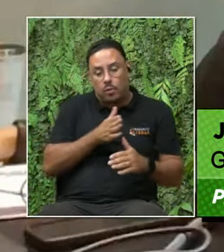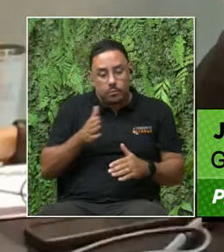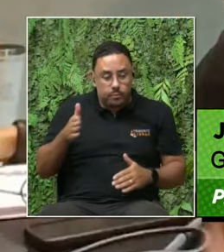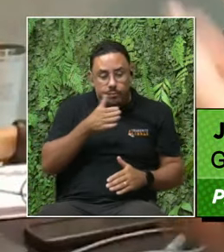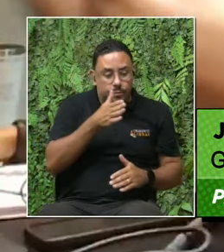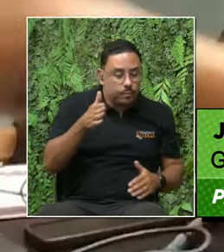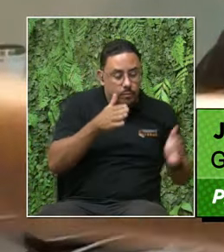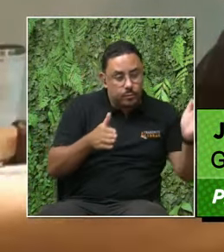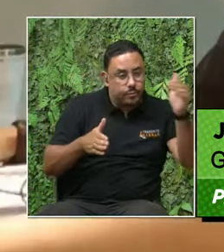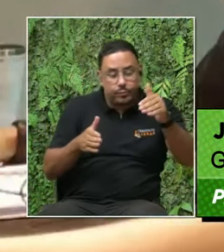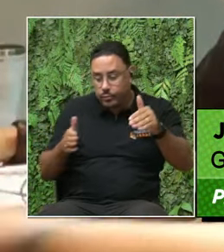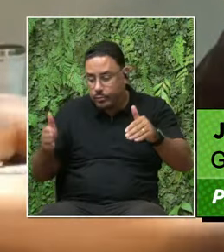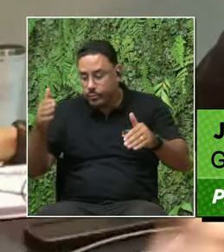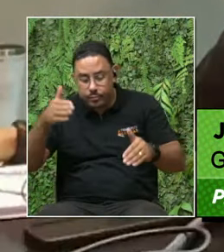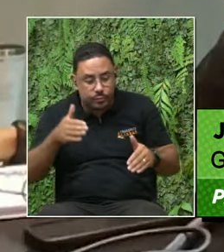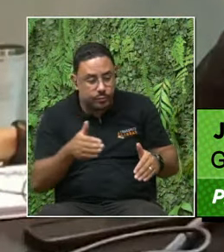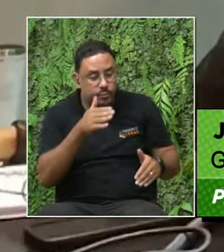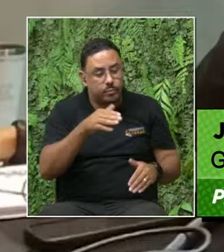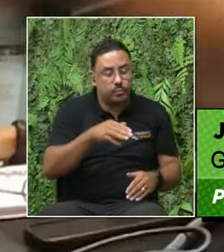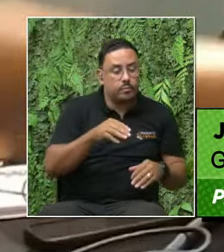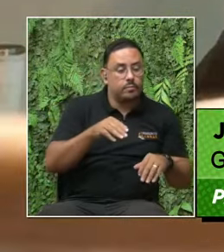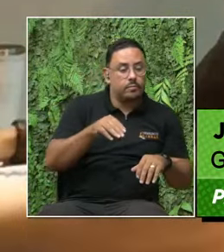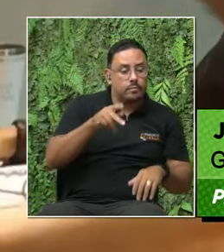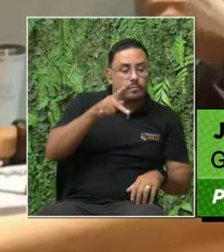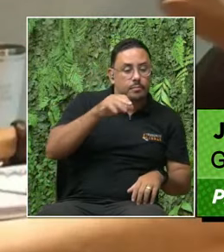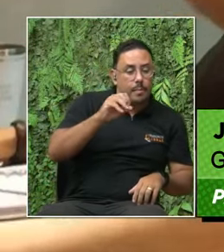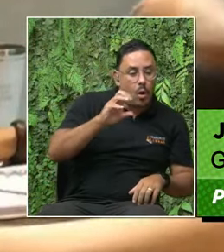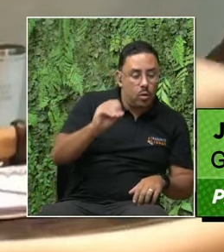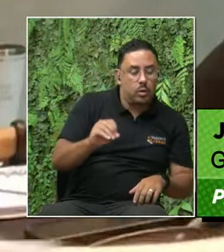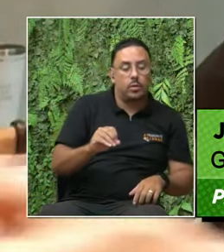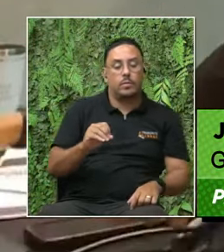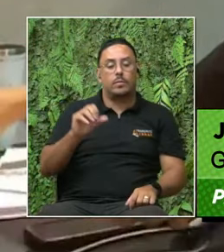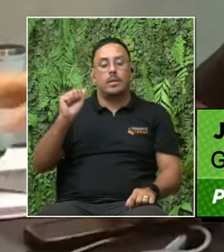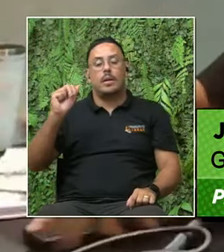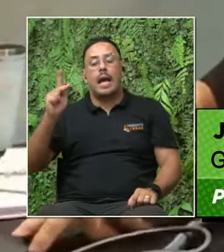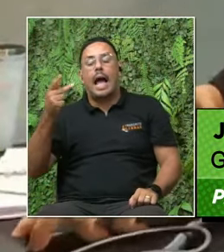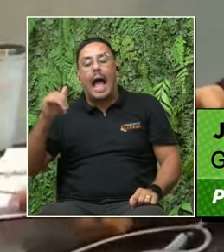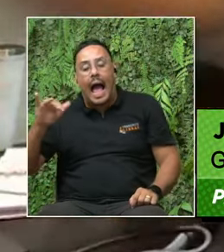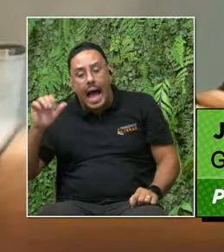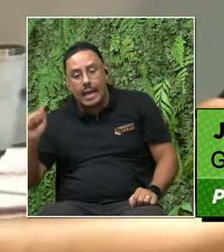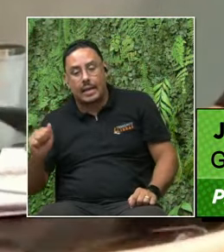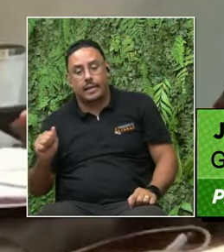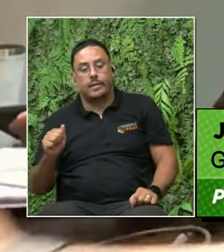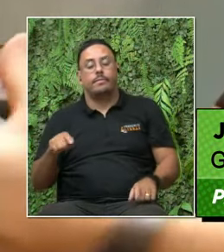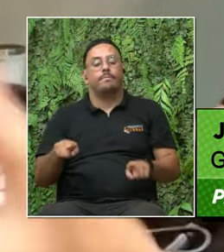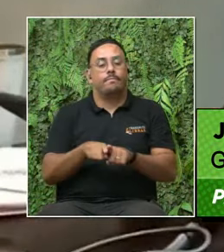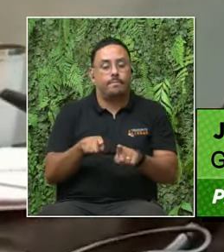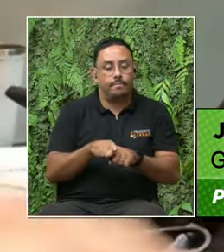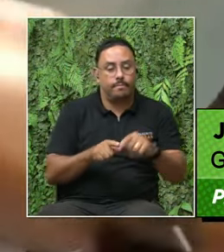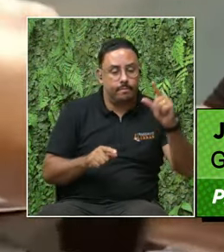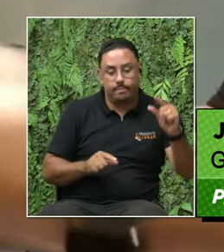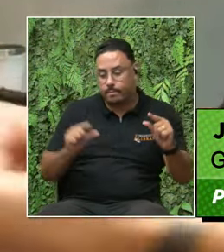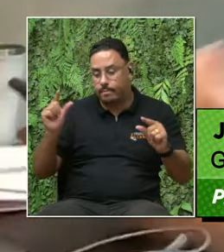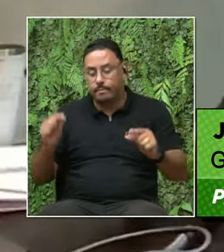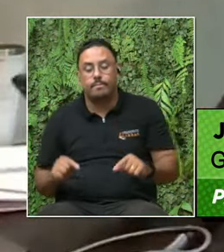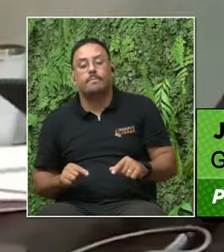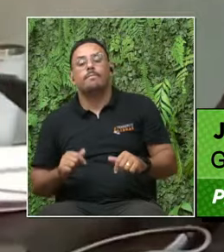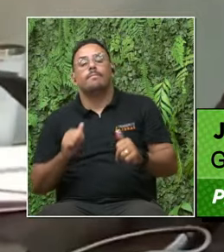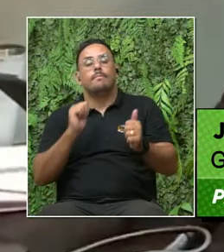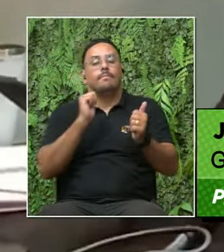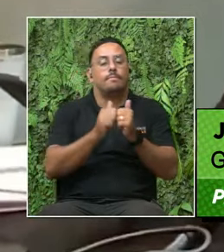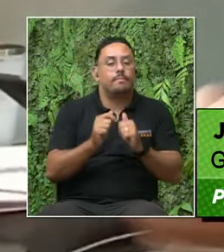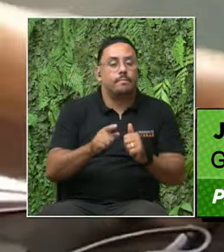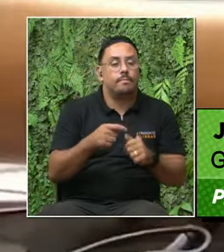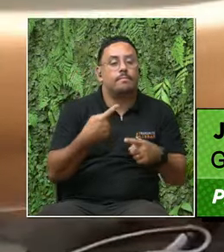essa bola chegar nos pés do Paulinho chegar nos pés do Arana que avançava como ponta especialmente no primeiro tempo menos do que a gente viu no jogo do meio de